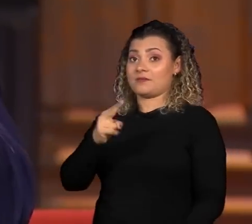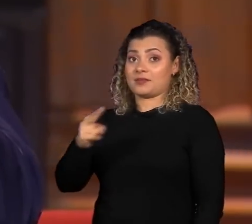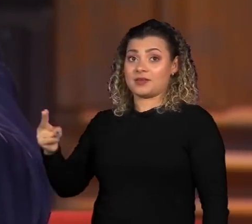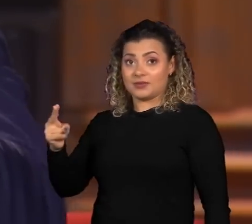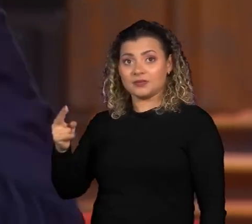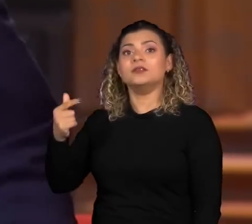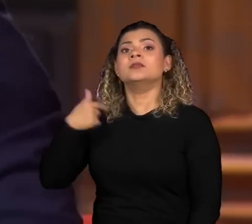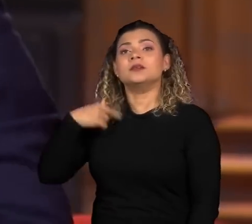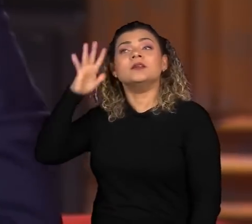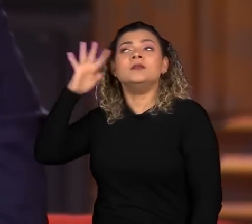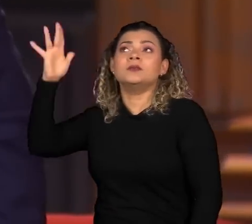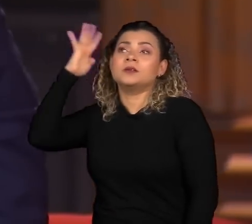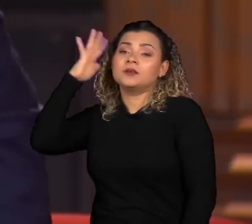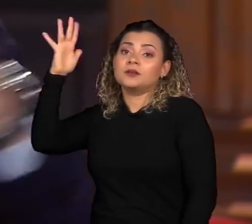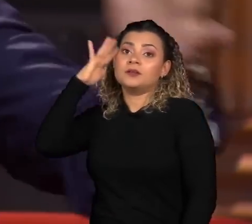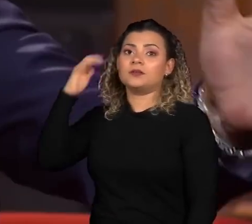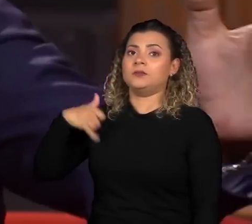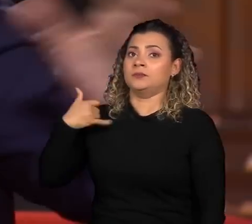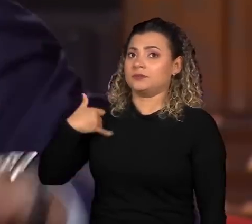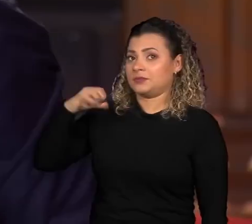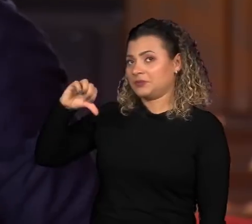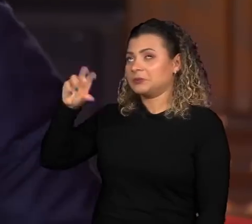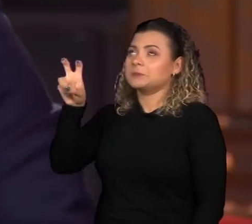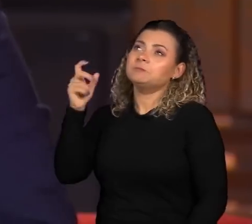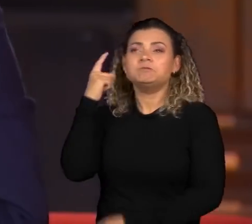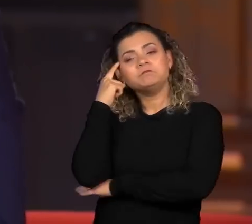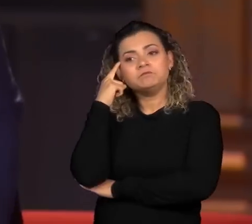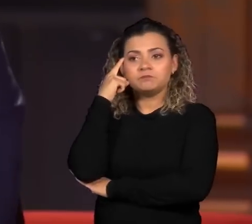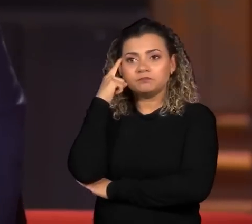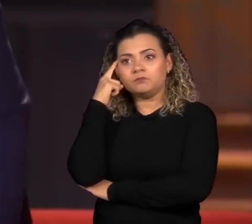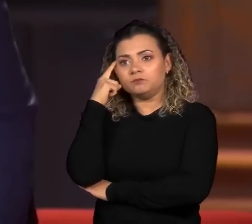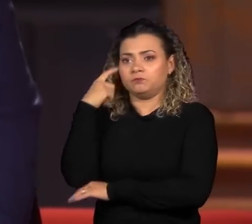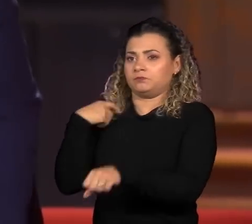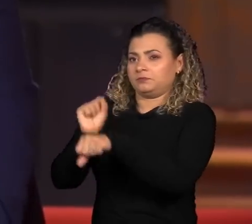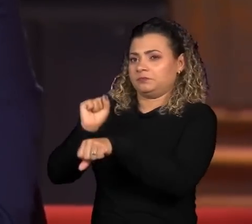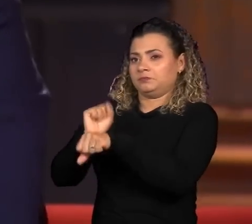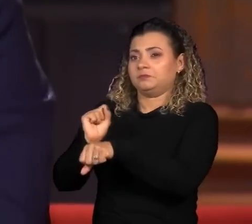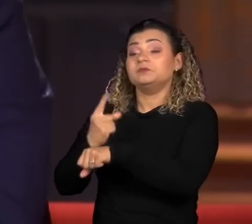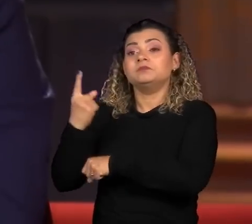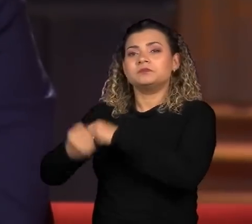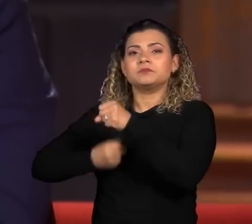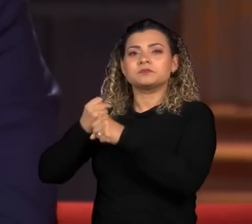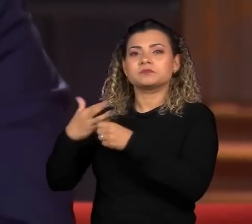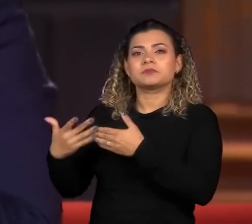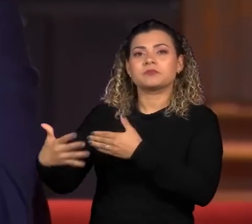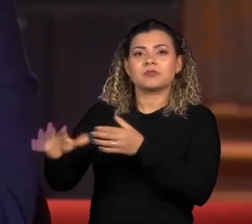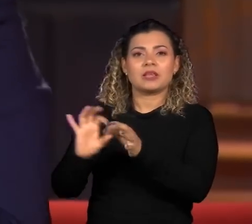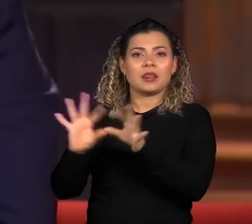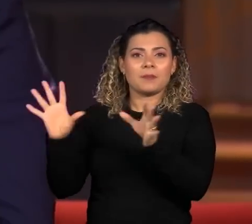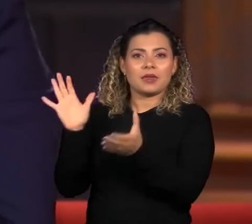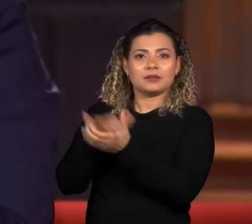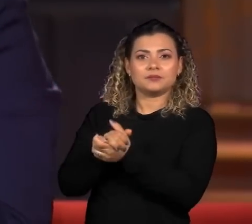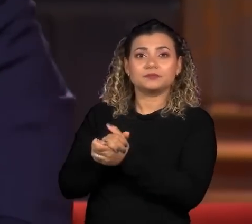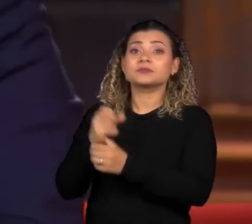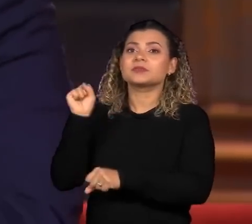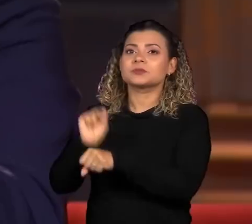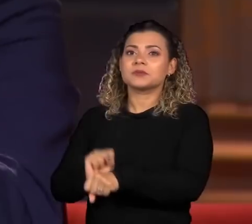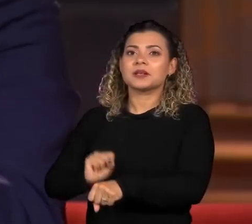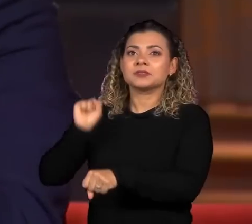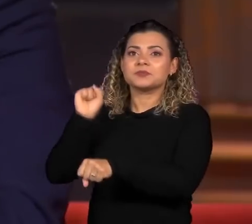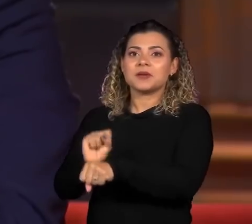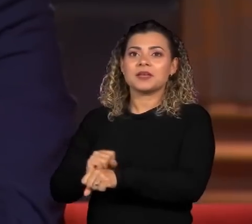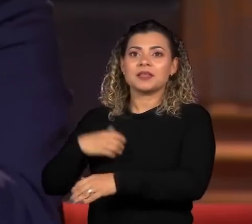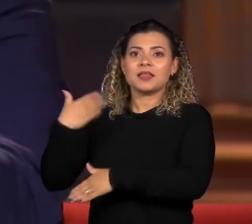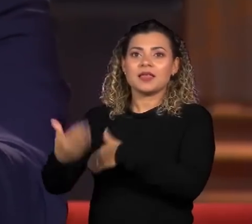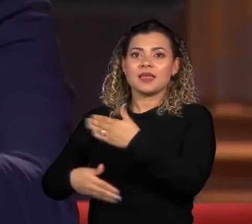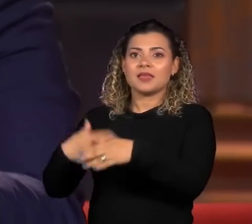nessa ilusão. Era para 95, não é tanto tempo. Eu falei, acho que eu vou esperar mais um ano, porque vai que libera o celibato. Vou esperar mais um ano. Aí alguém me falou, não se